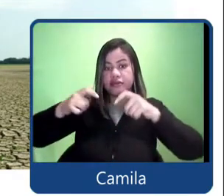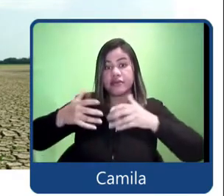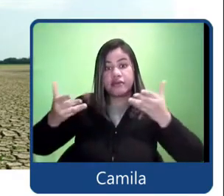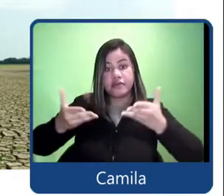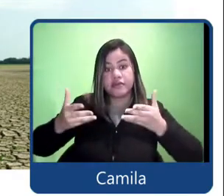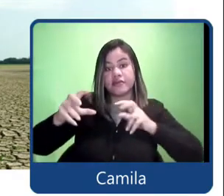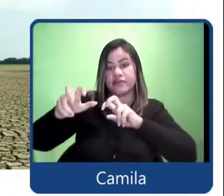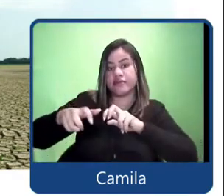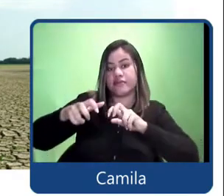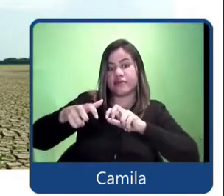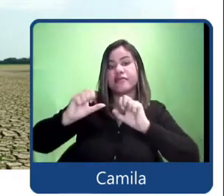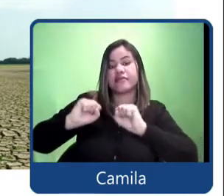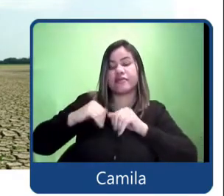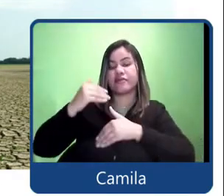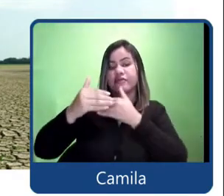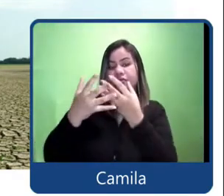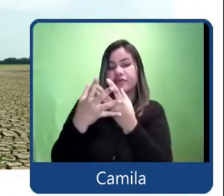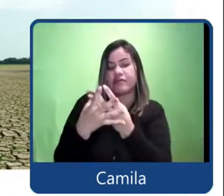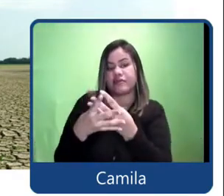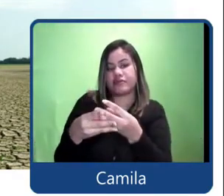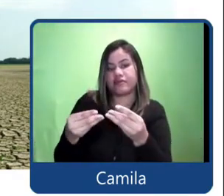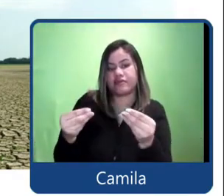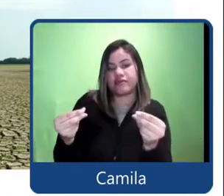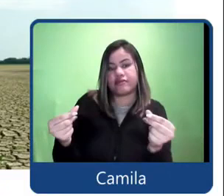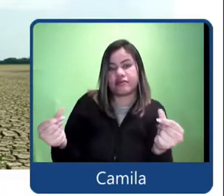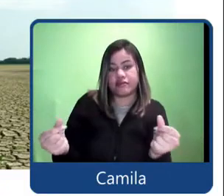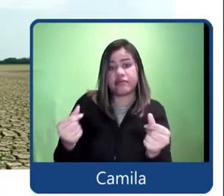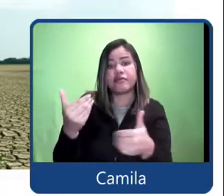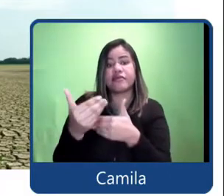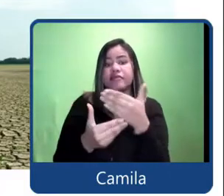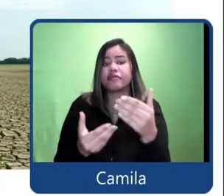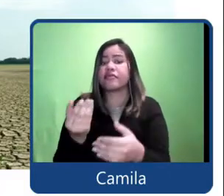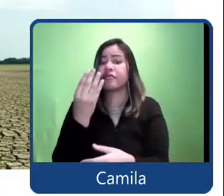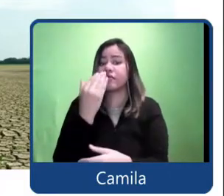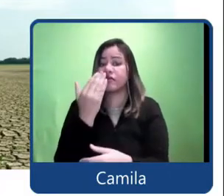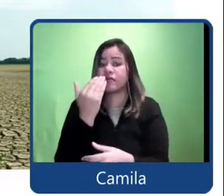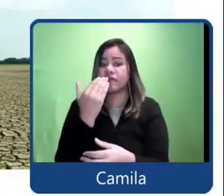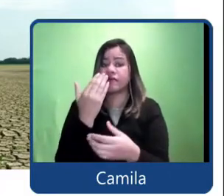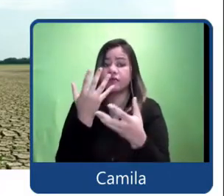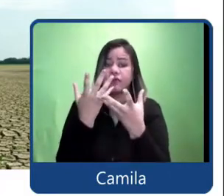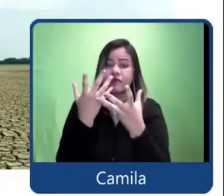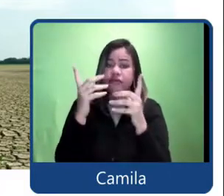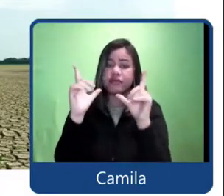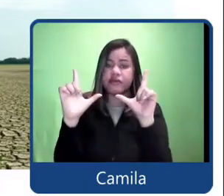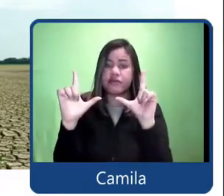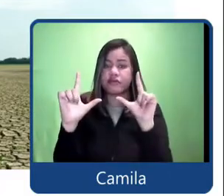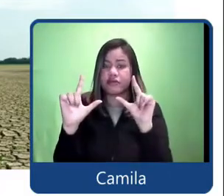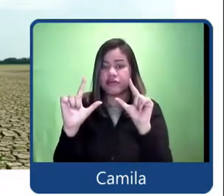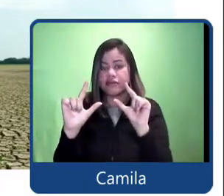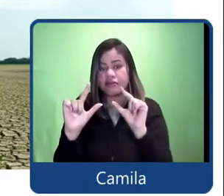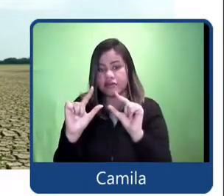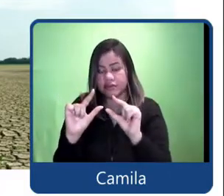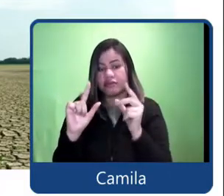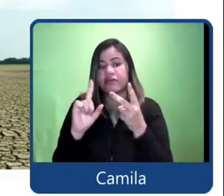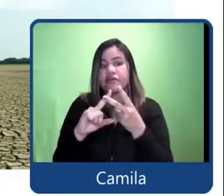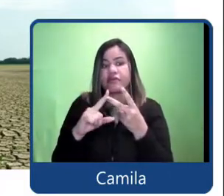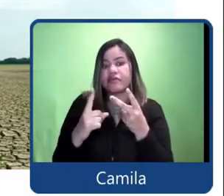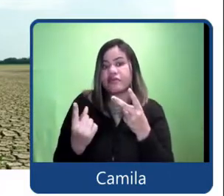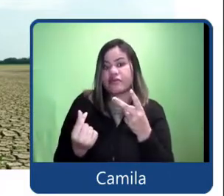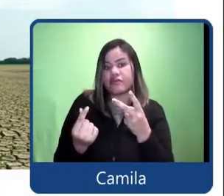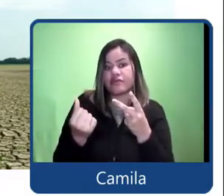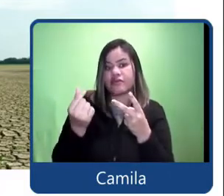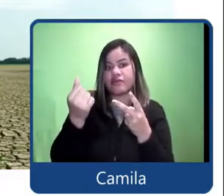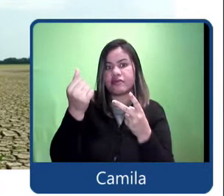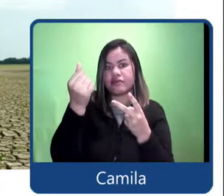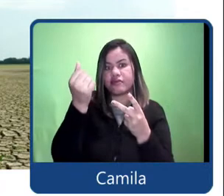junto pode levar à escassez de alimentos, aumento nos preços, né, porque se fica mais escasso, tende